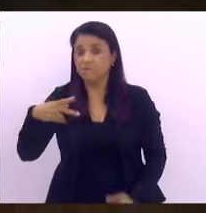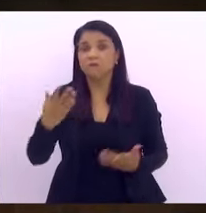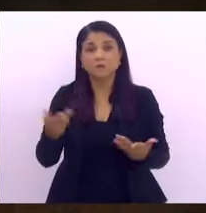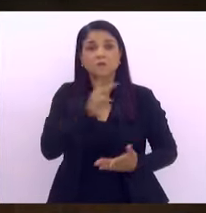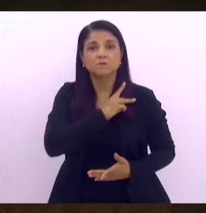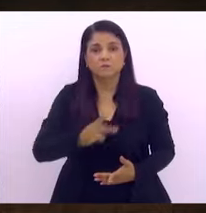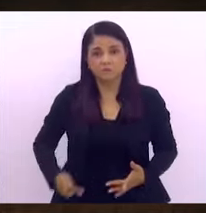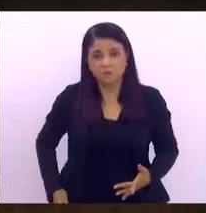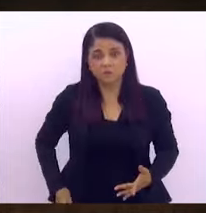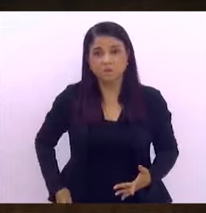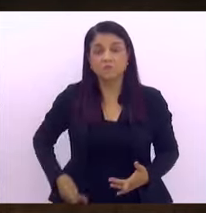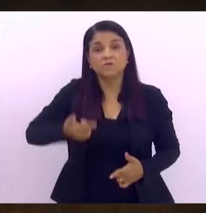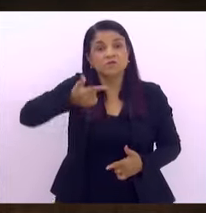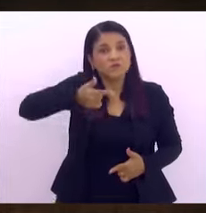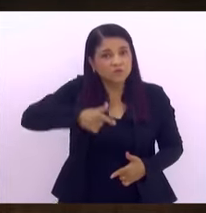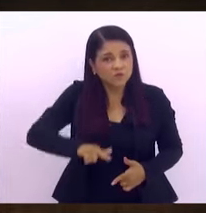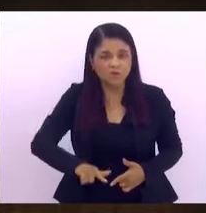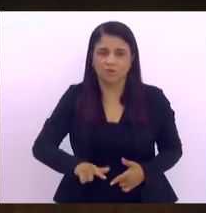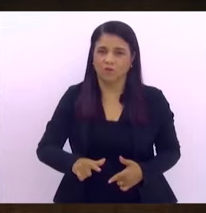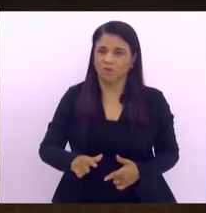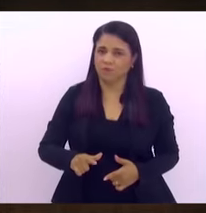presidente,